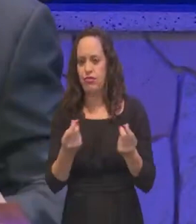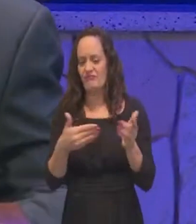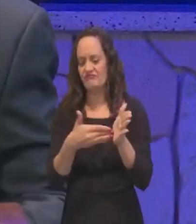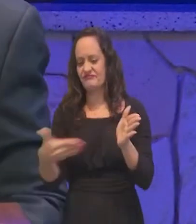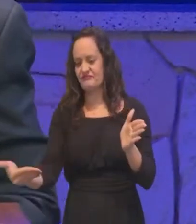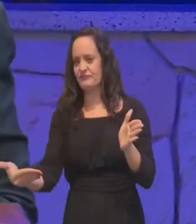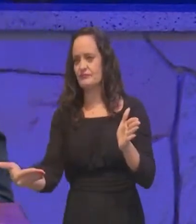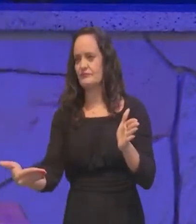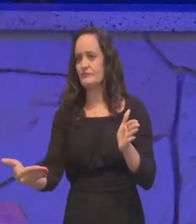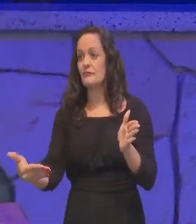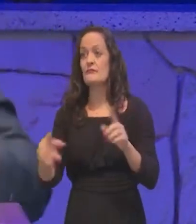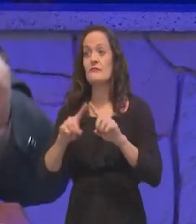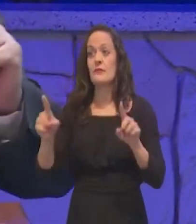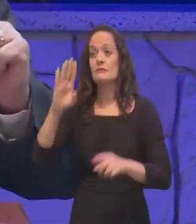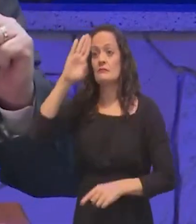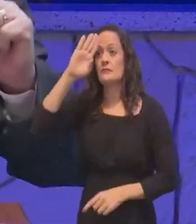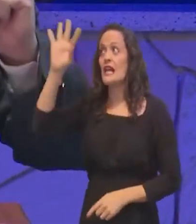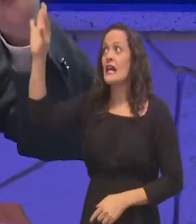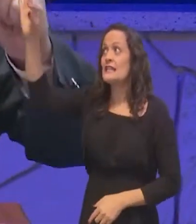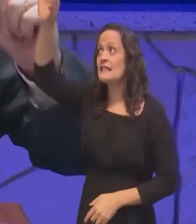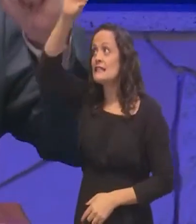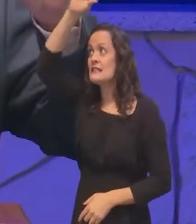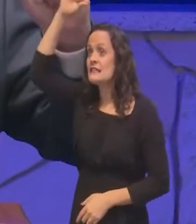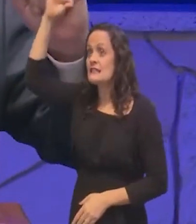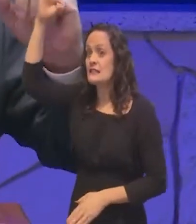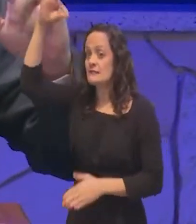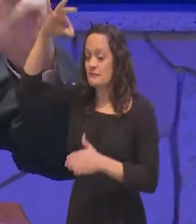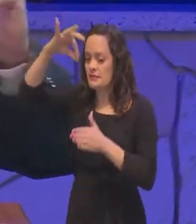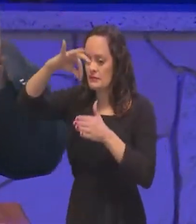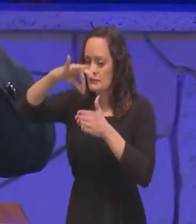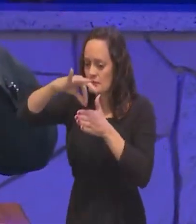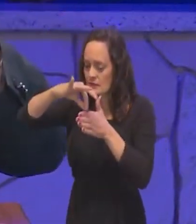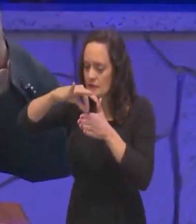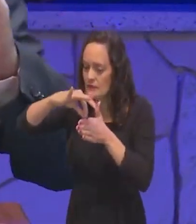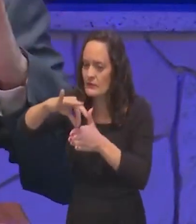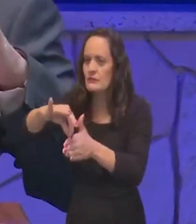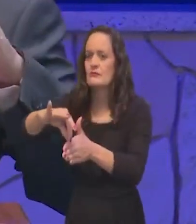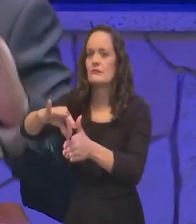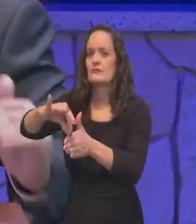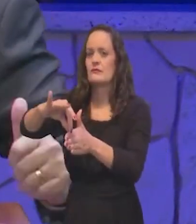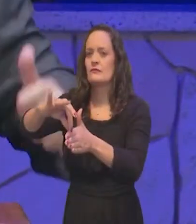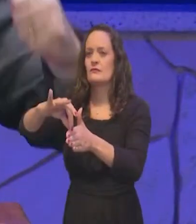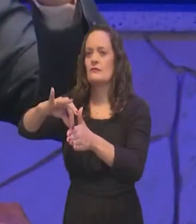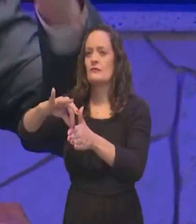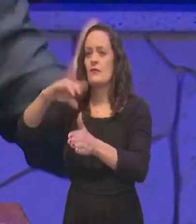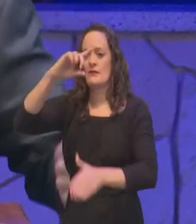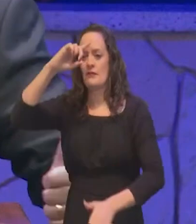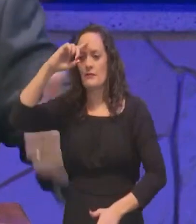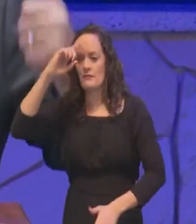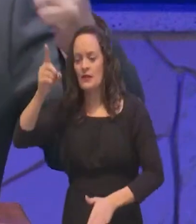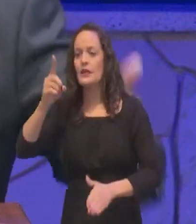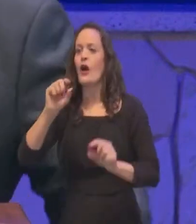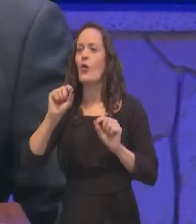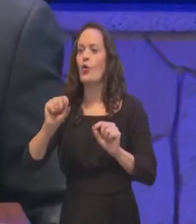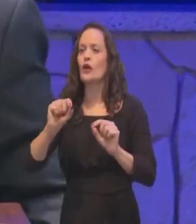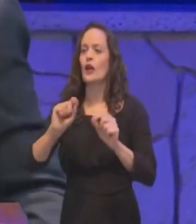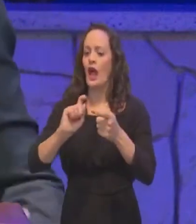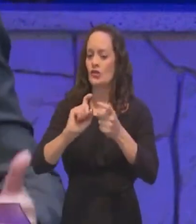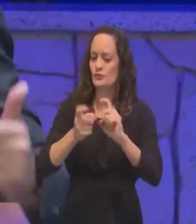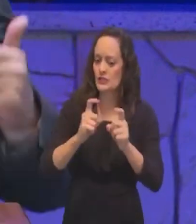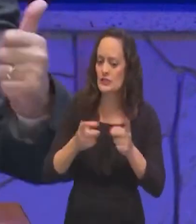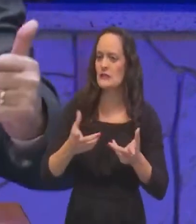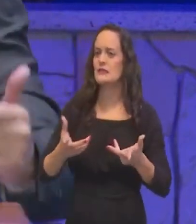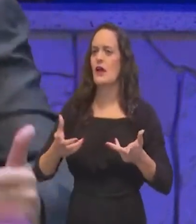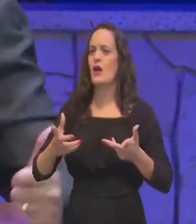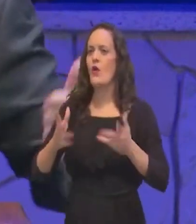Espírito Santo é quem deve comandar todas as ações da igreja. O Espírito Santo deve comandar a ação eclesiástica, administrativa,